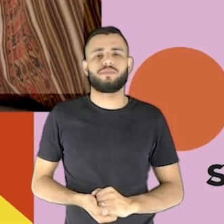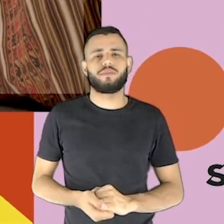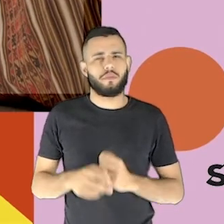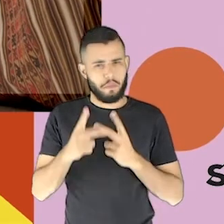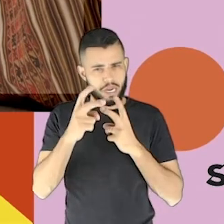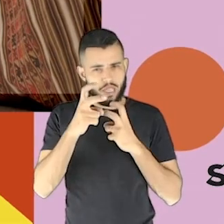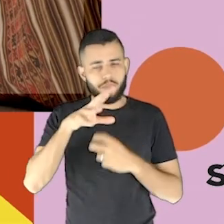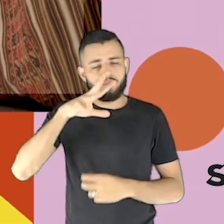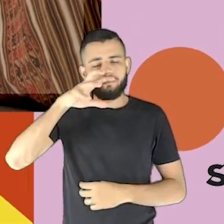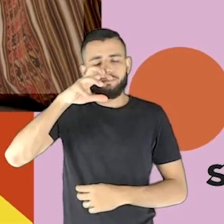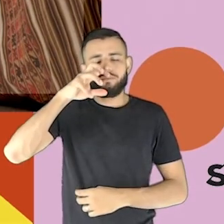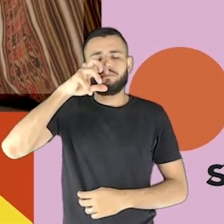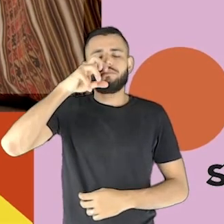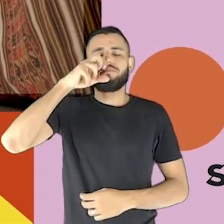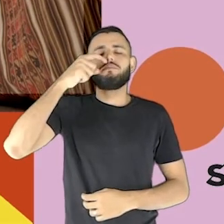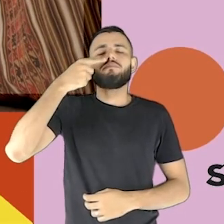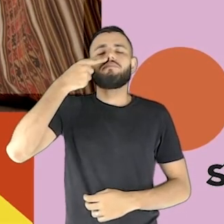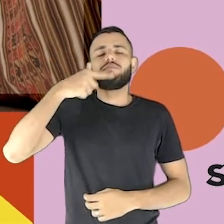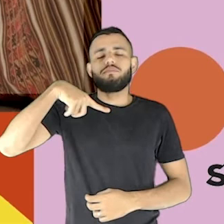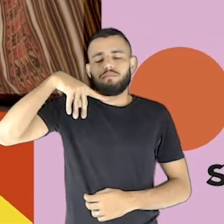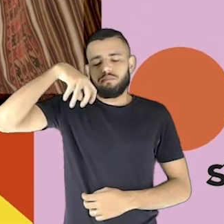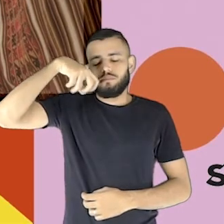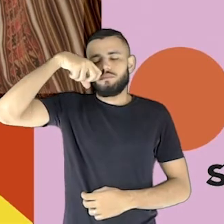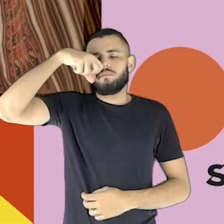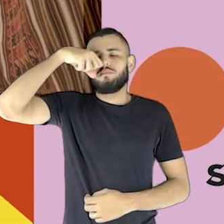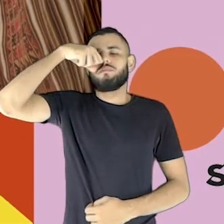Percebe o ar entrar e sair pelas narinas.